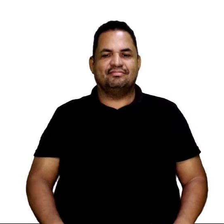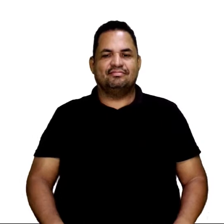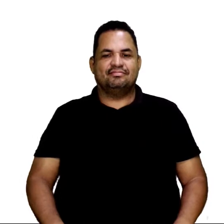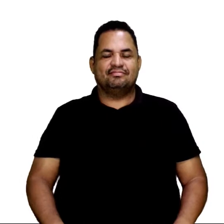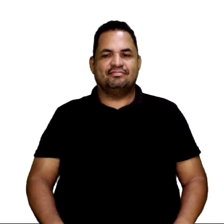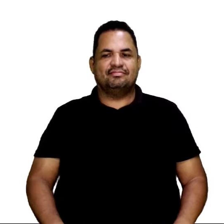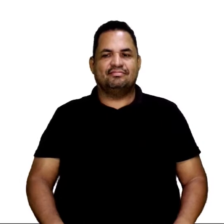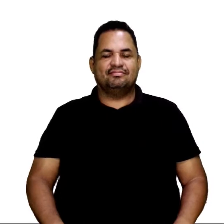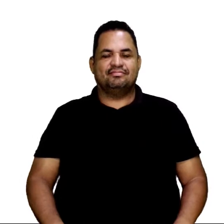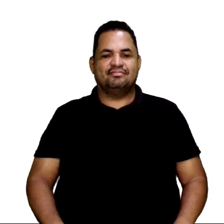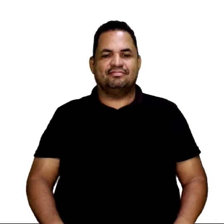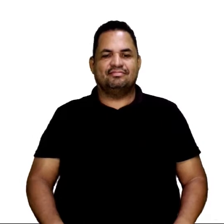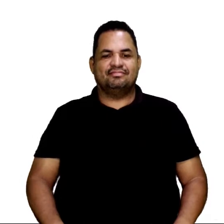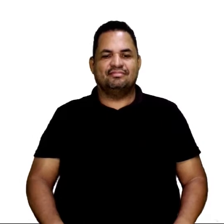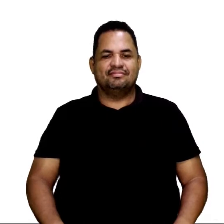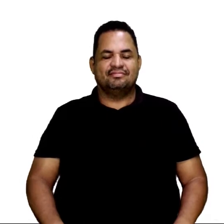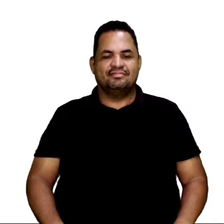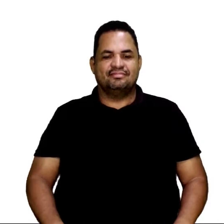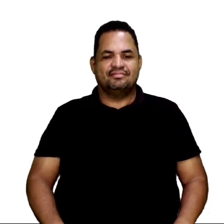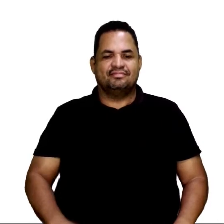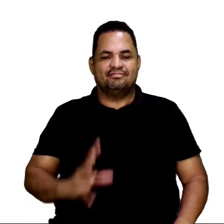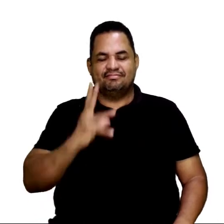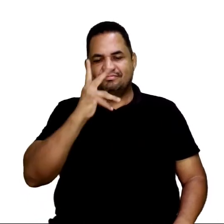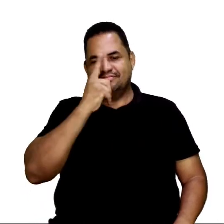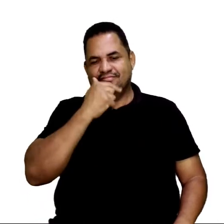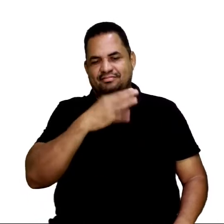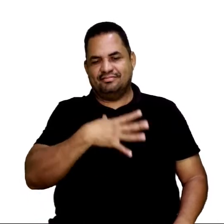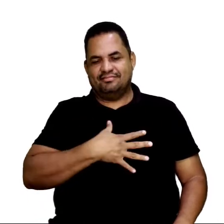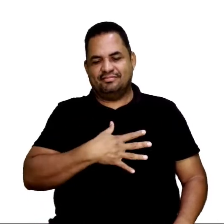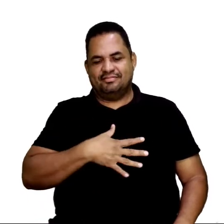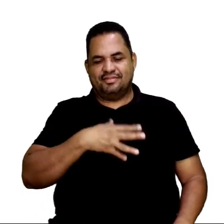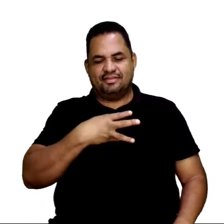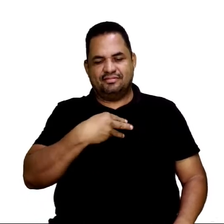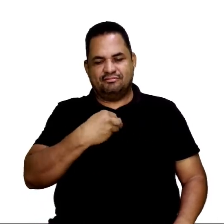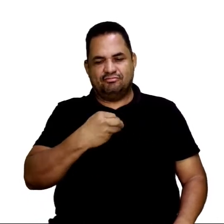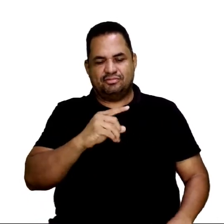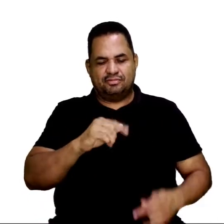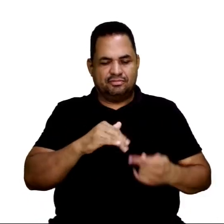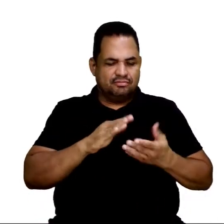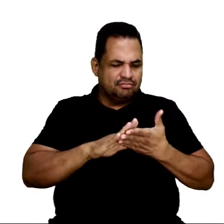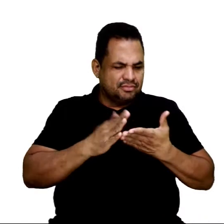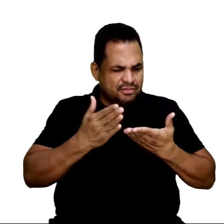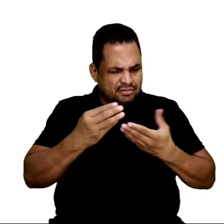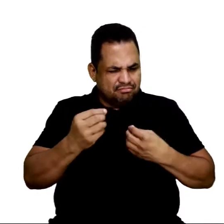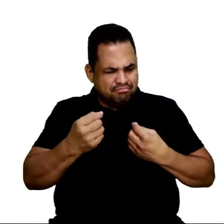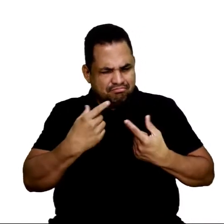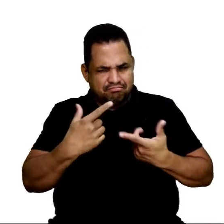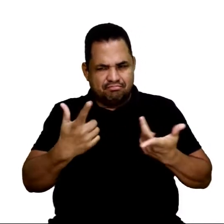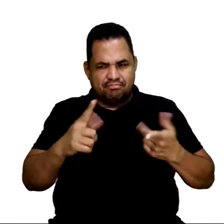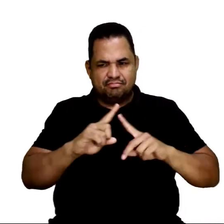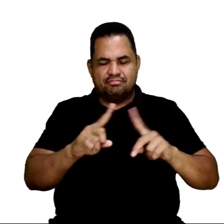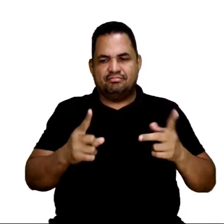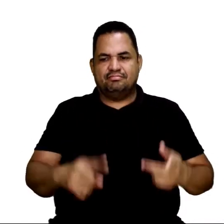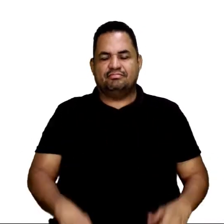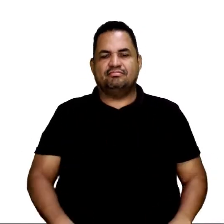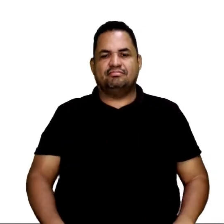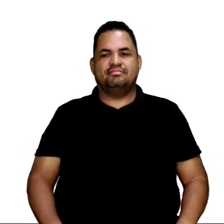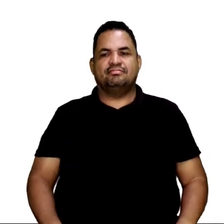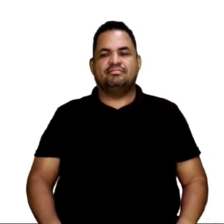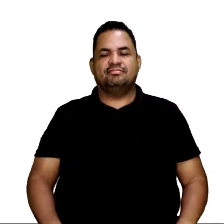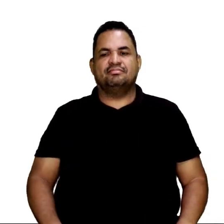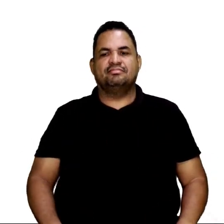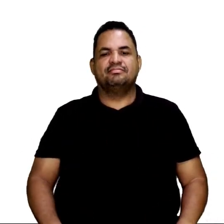Que é lindo quando eles são filhotes. Depois fica meio esquisitinho, né? Mas eles são lindos, gente. Então, o